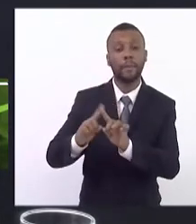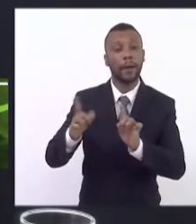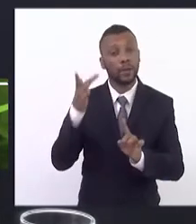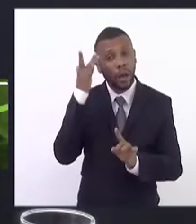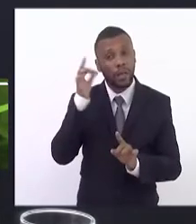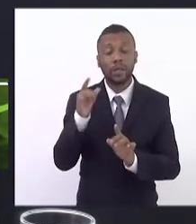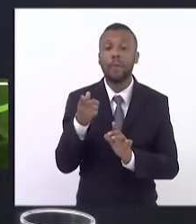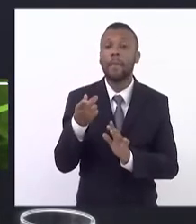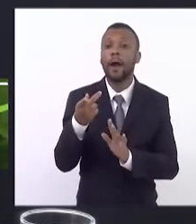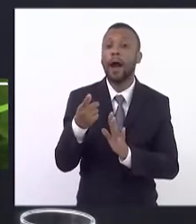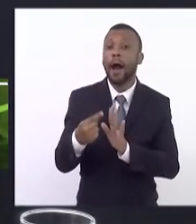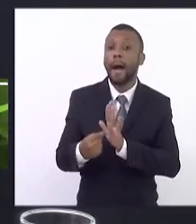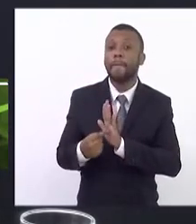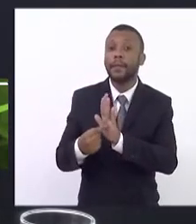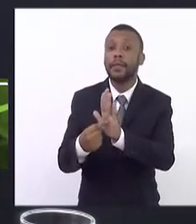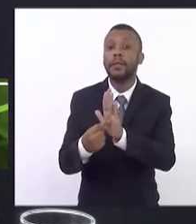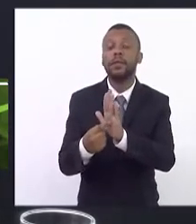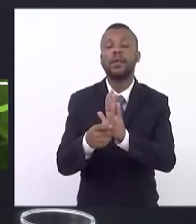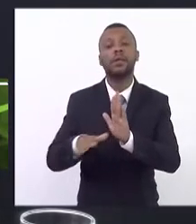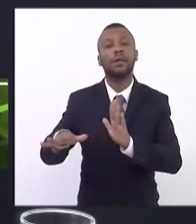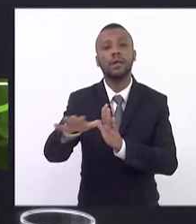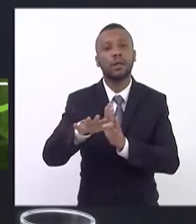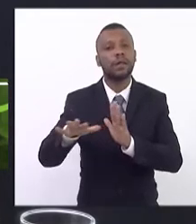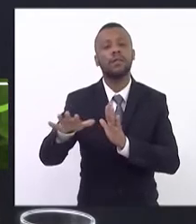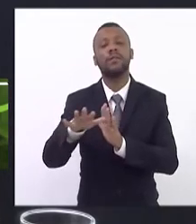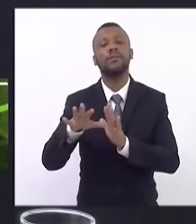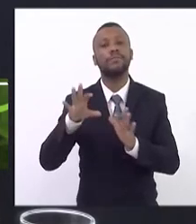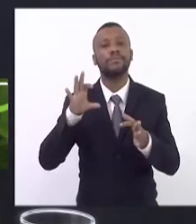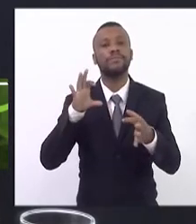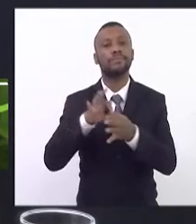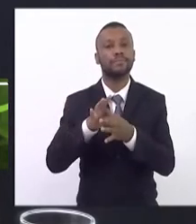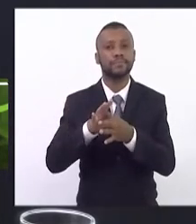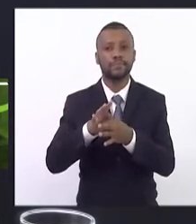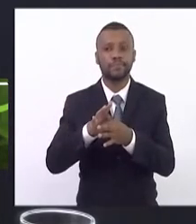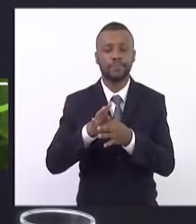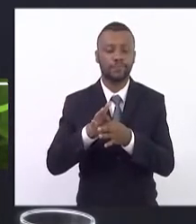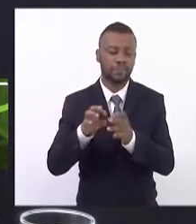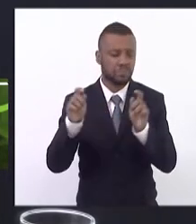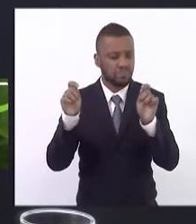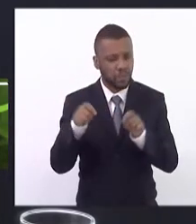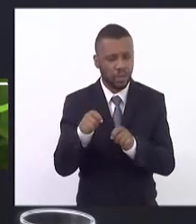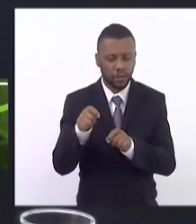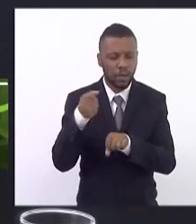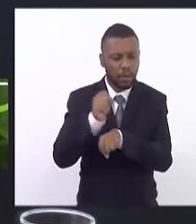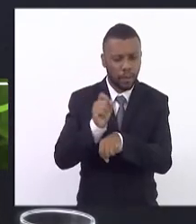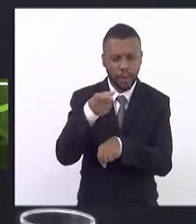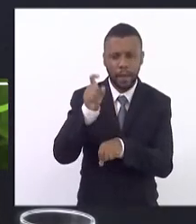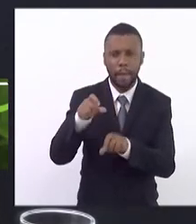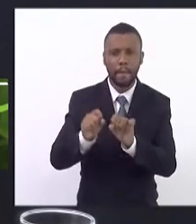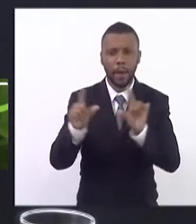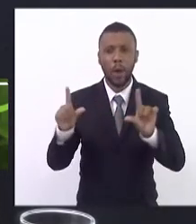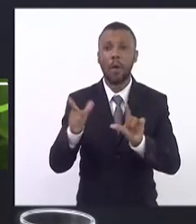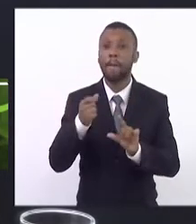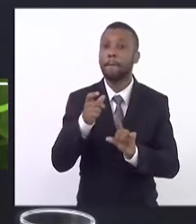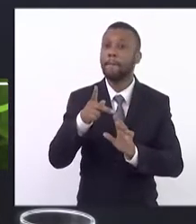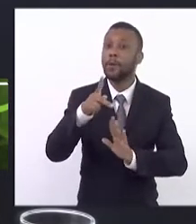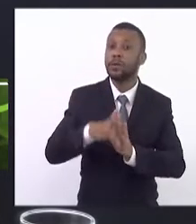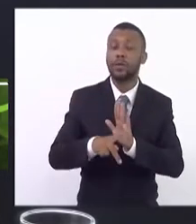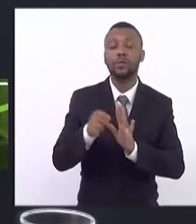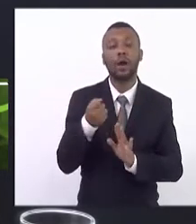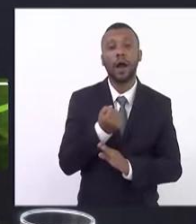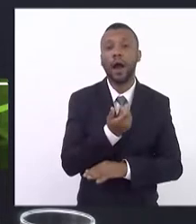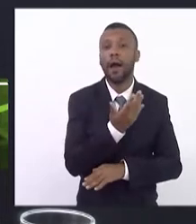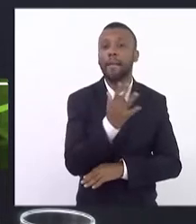que é o projeto, uma vez que os senhores não conhecem o projeto, acho que vale a pena. É, enquanto ele está abrindo, o projeto Ambiente Jovem, ele foi um projeto que ele